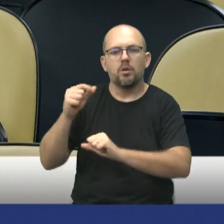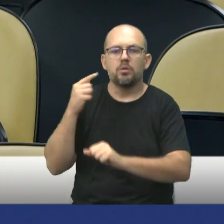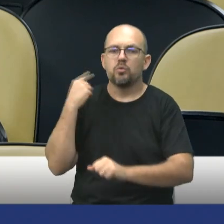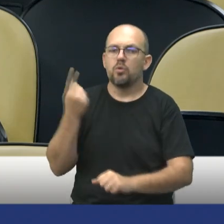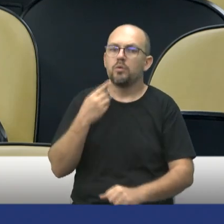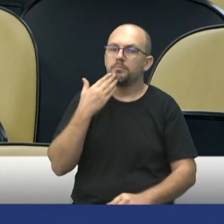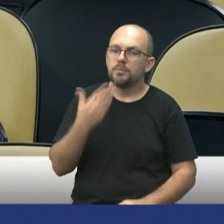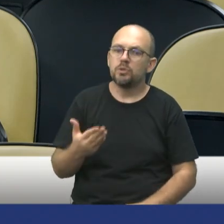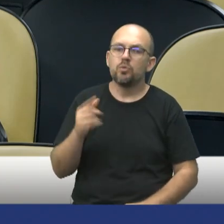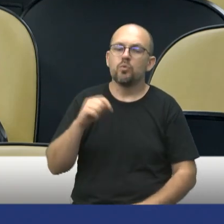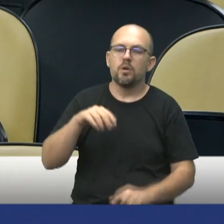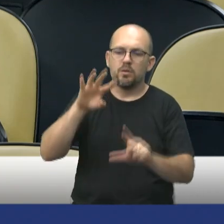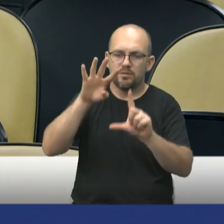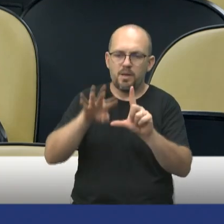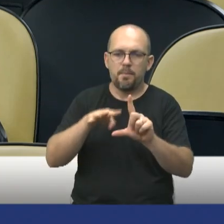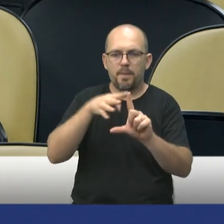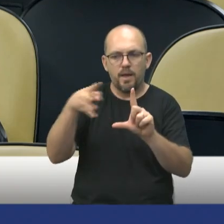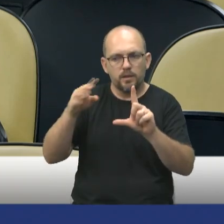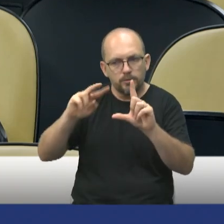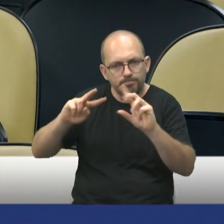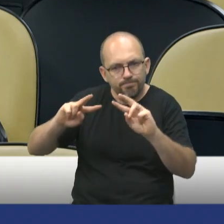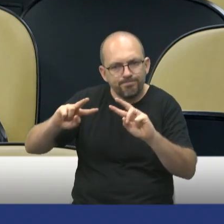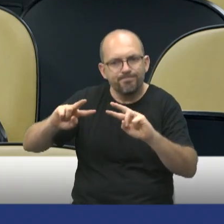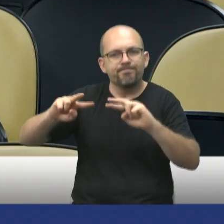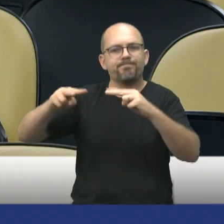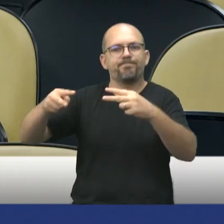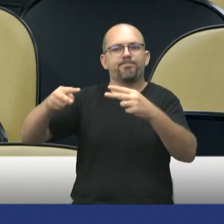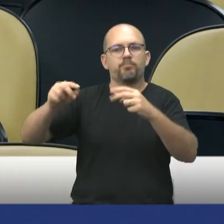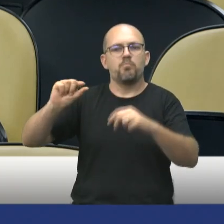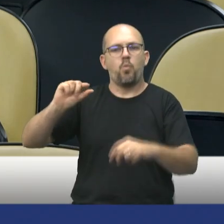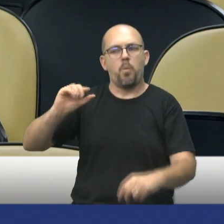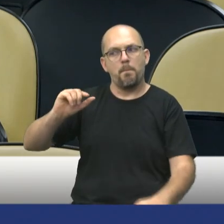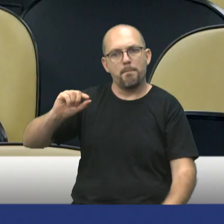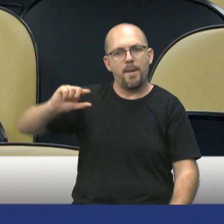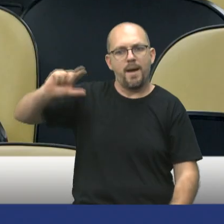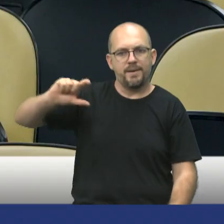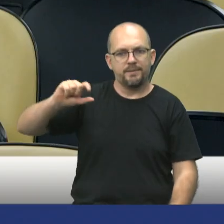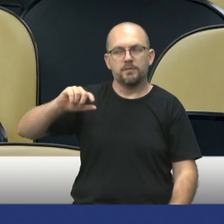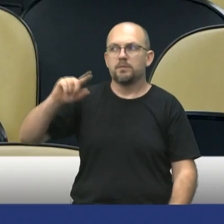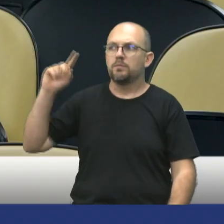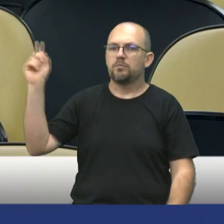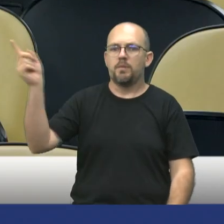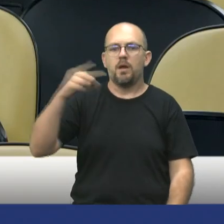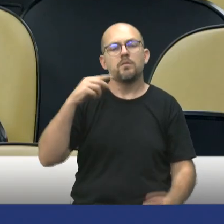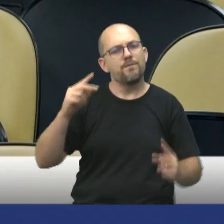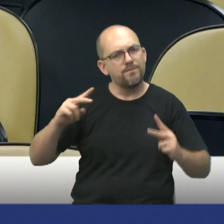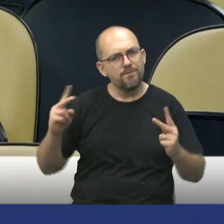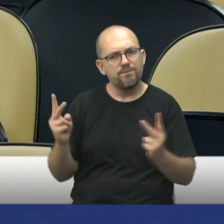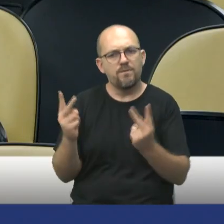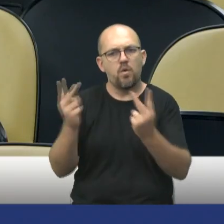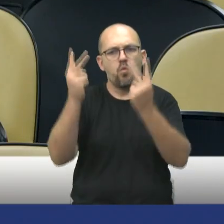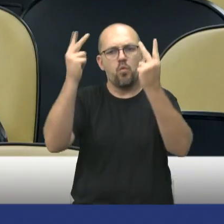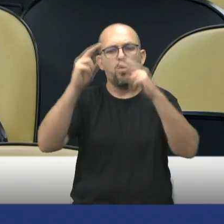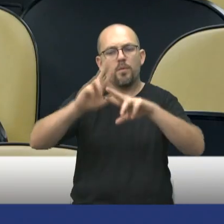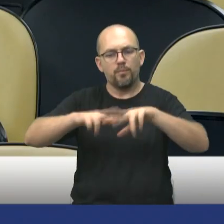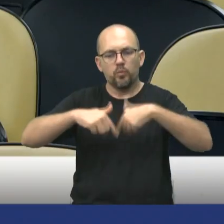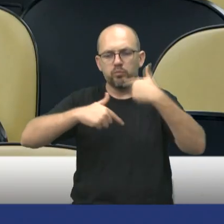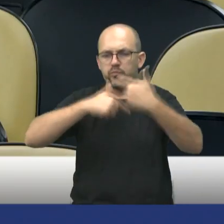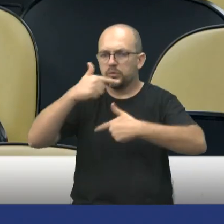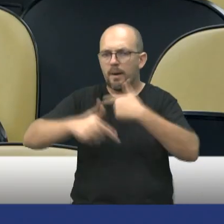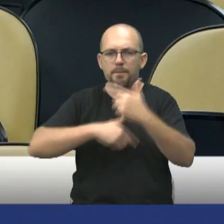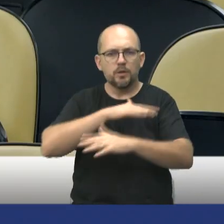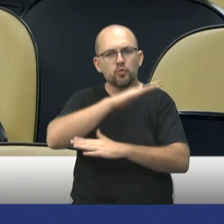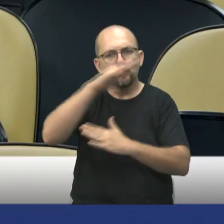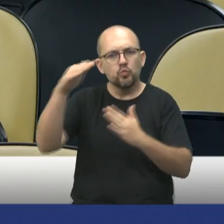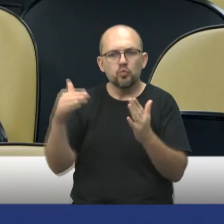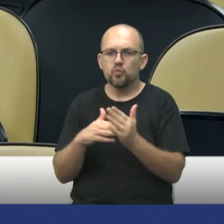verdade, de padrão e referência, para que a gente possa estar um pouco mais atualizado dentro do mercado e ser valorizado por todo o desempenho de função que a gente